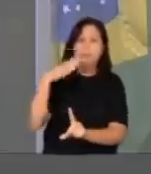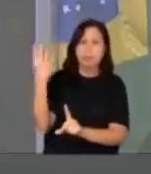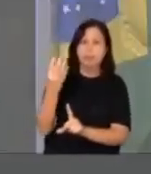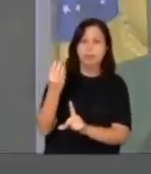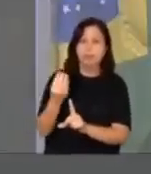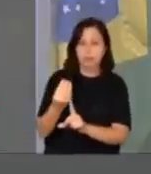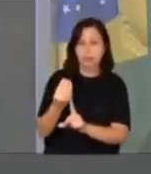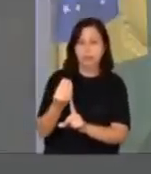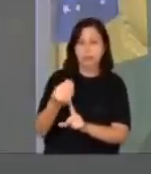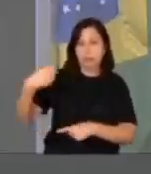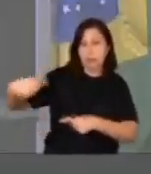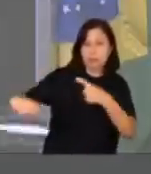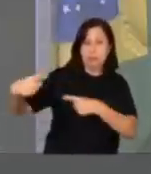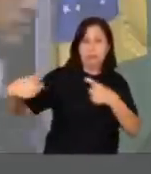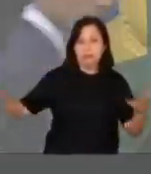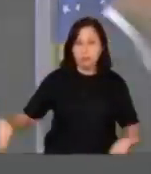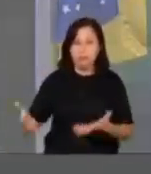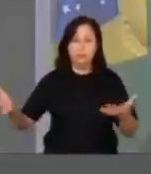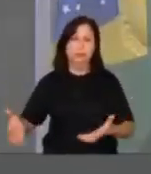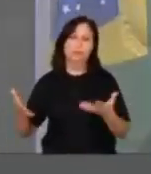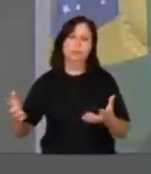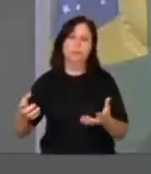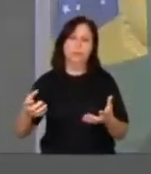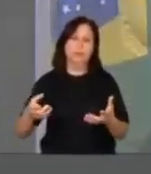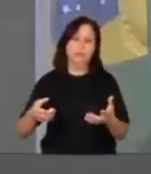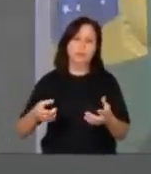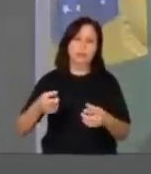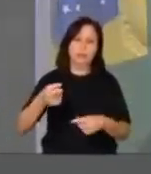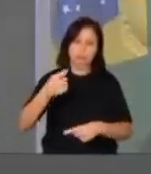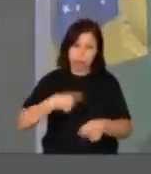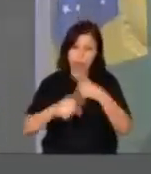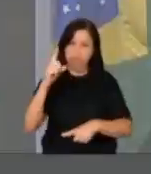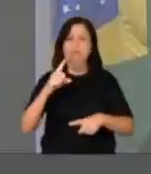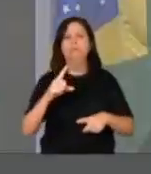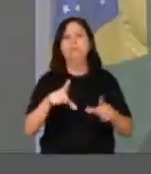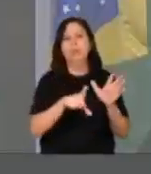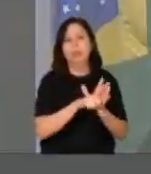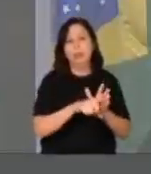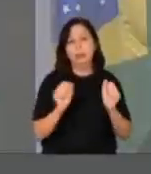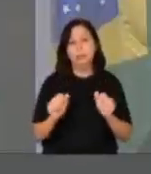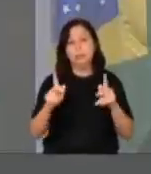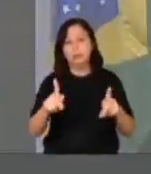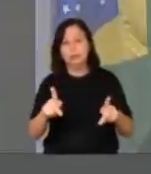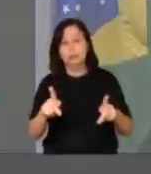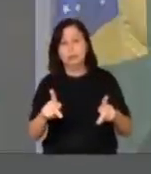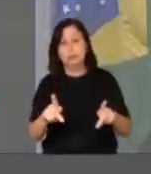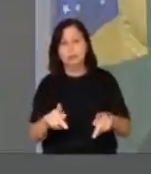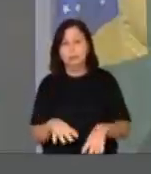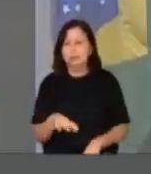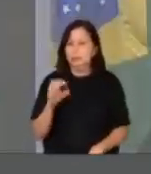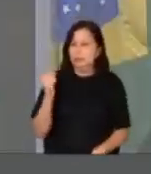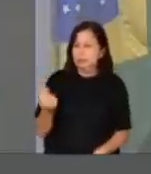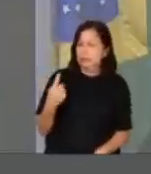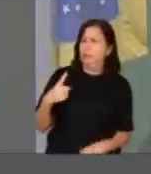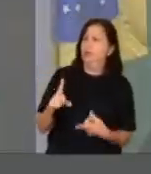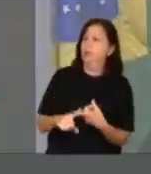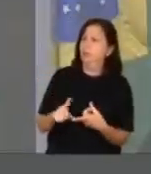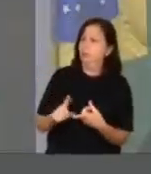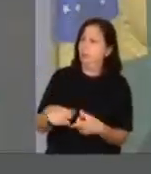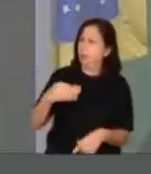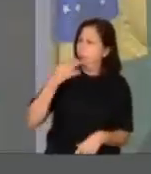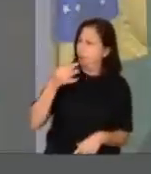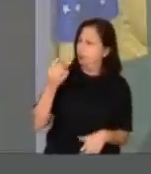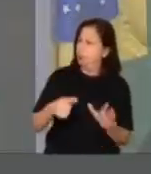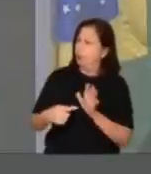reforma previdenciária. O que me parece bastante curioso, porque essas críticas partem justamente daqueles que